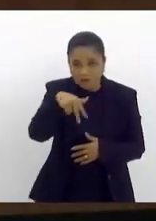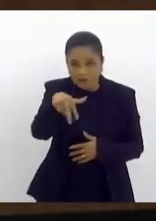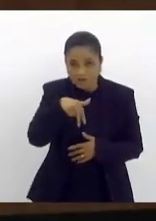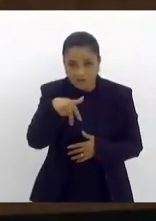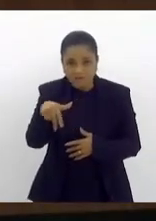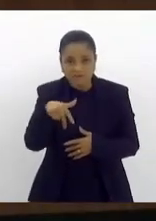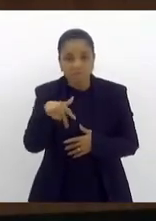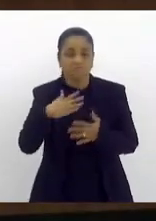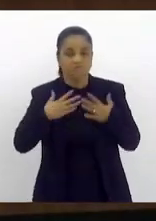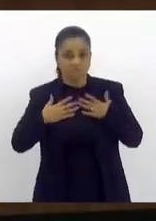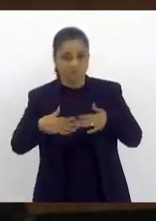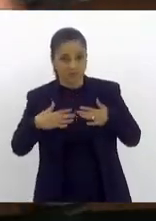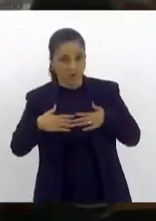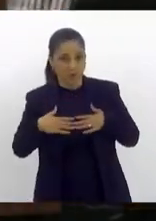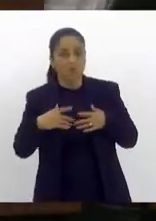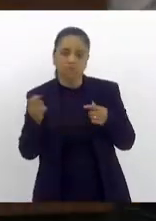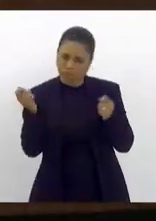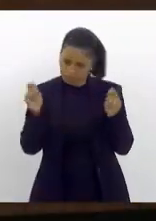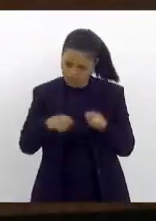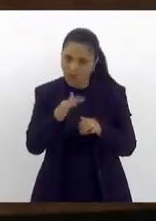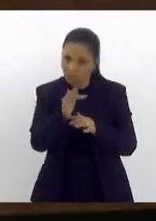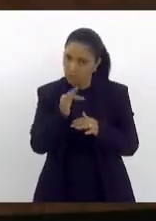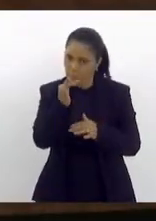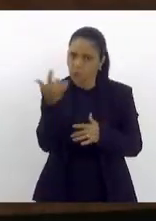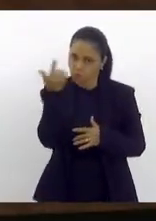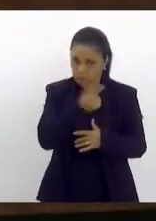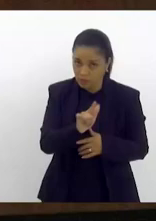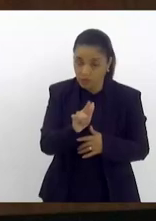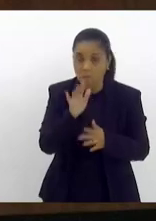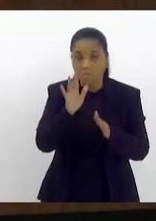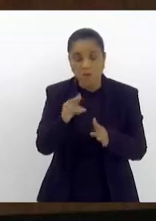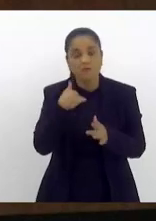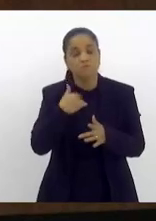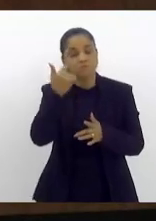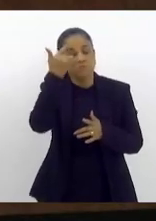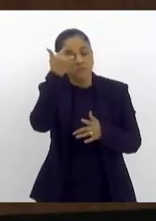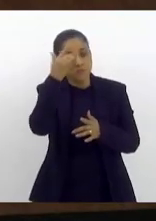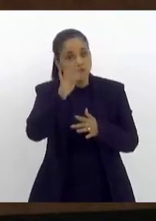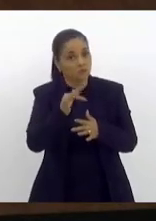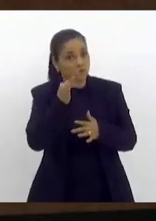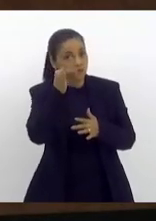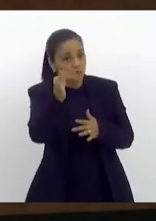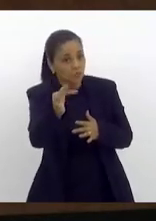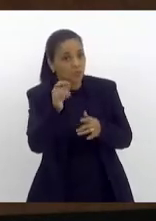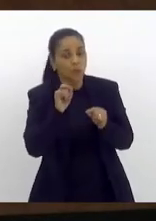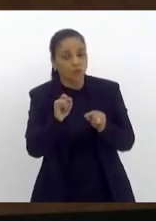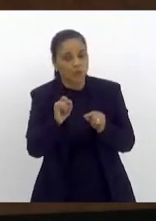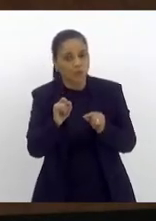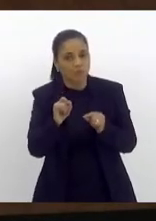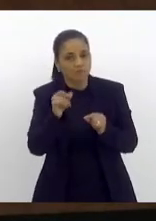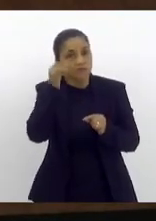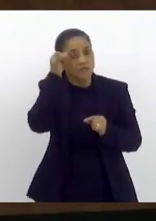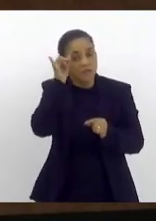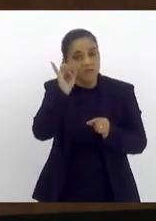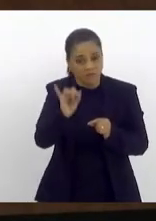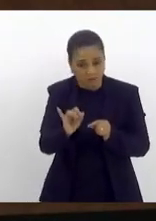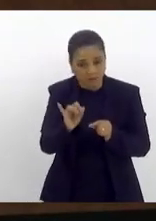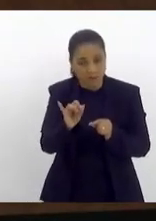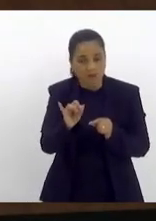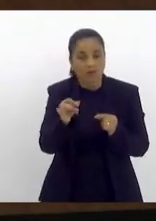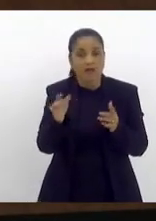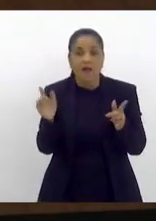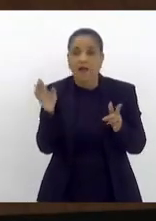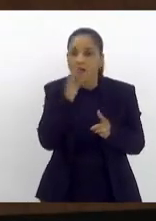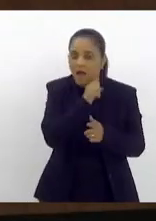pode ter, mas não vai ser em curto prazo, eu preciso começar a pensar, de fato, a ter um tratamento de curto e de imediato prazo